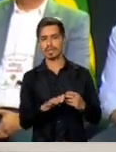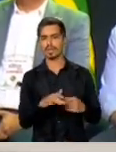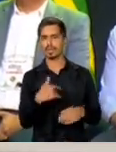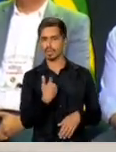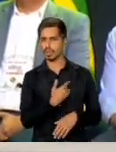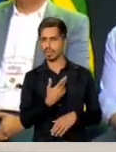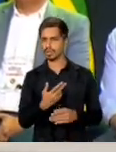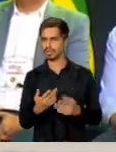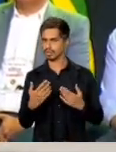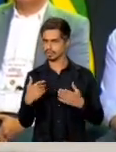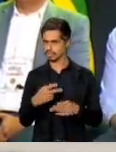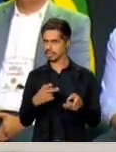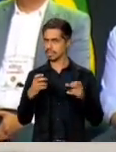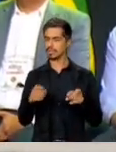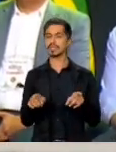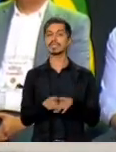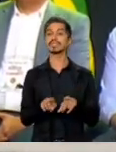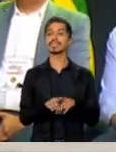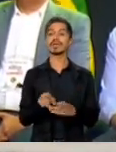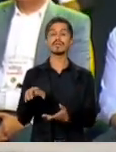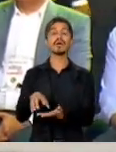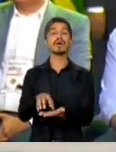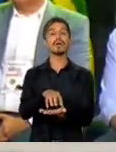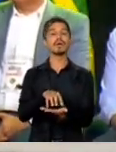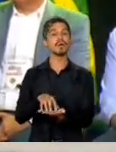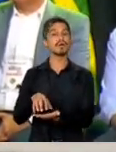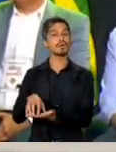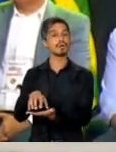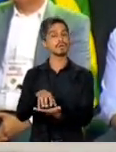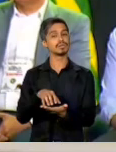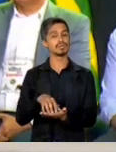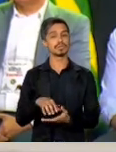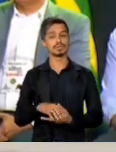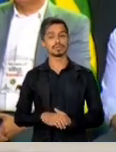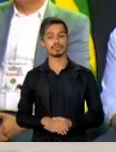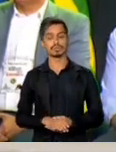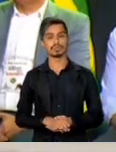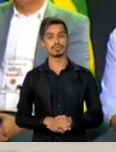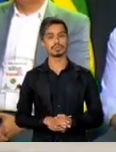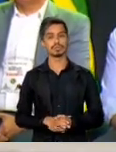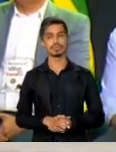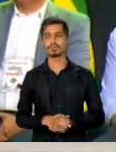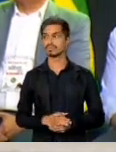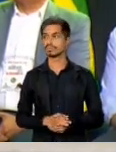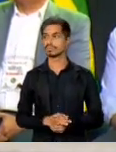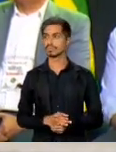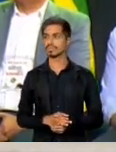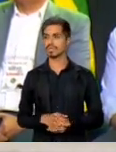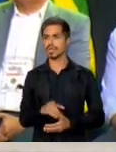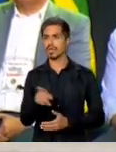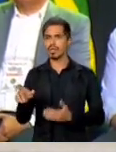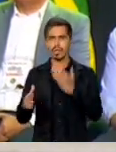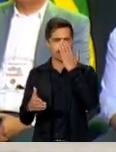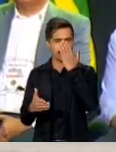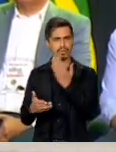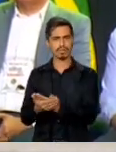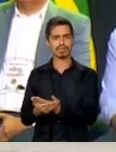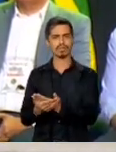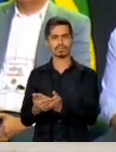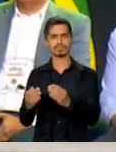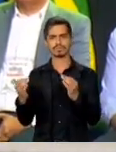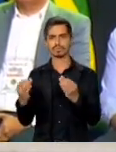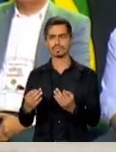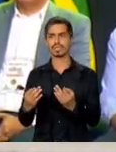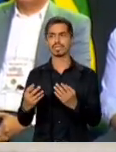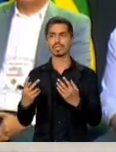somos nós, mas são órgãos de grande credibilidade, como é o Programa das